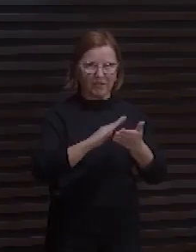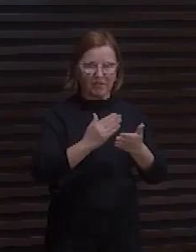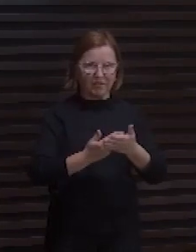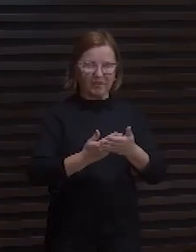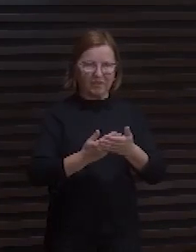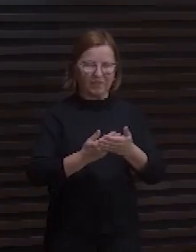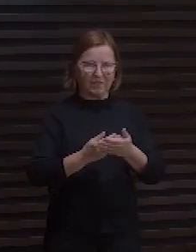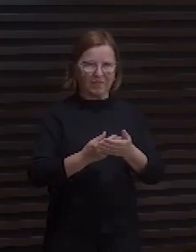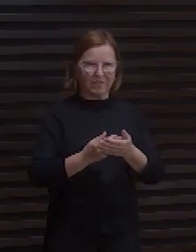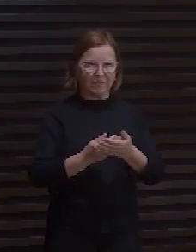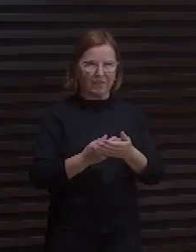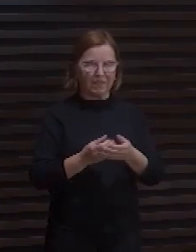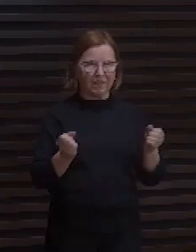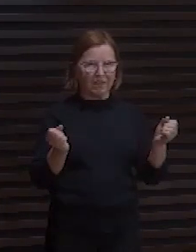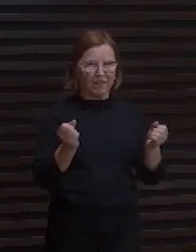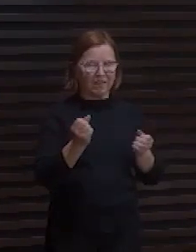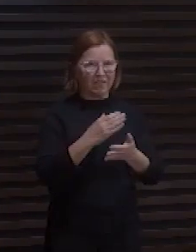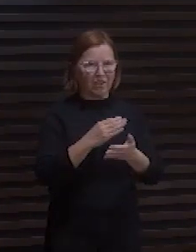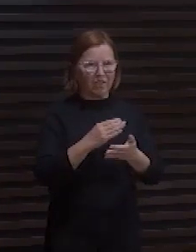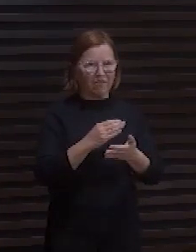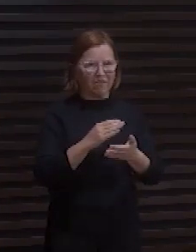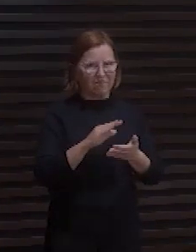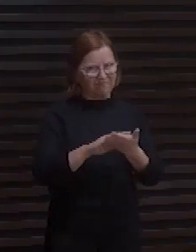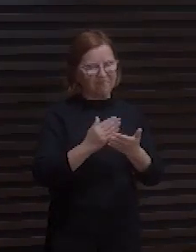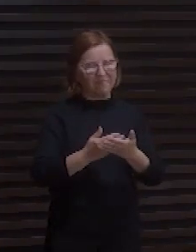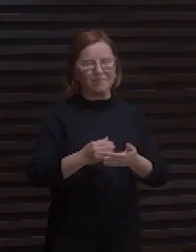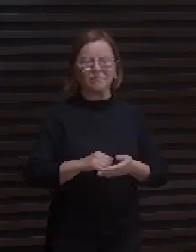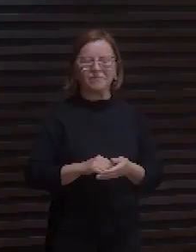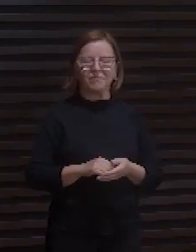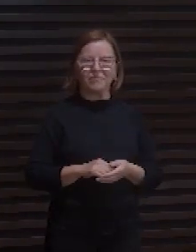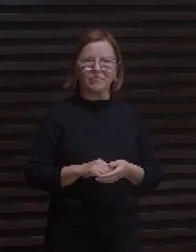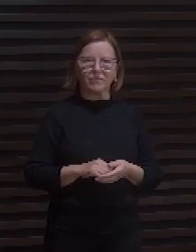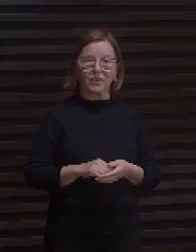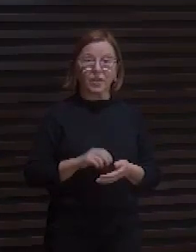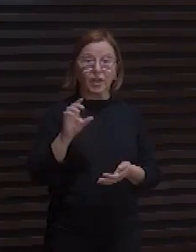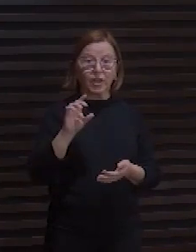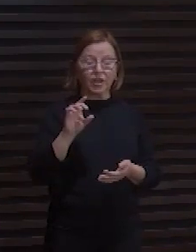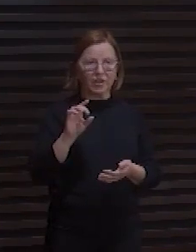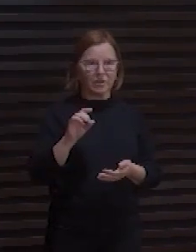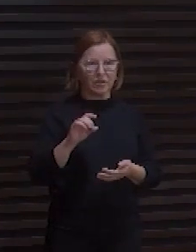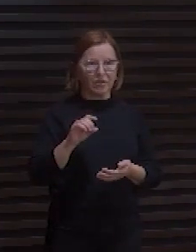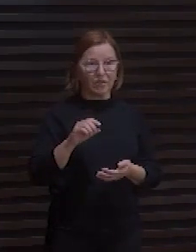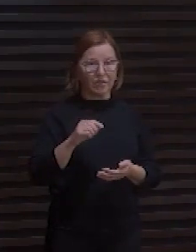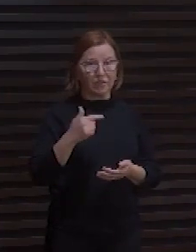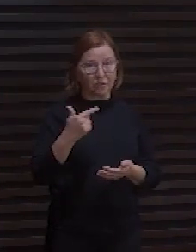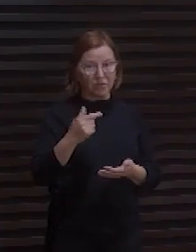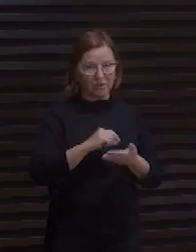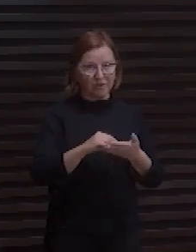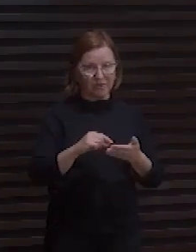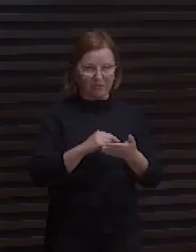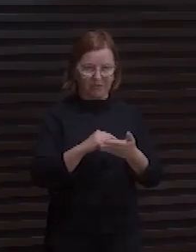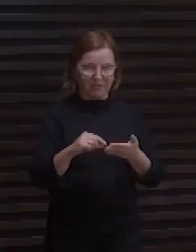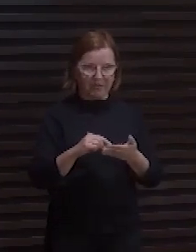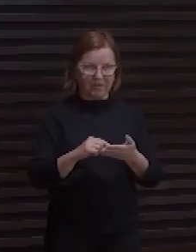Nova Almeida atualizada. E apenas 2 versículos que estão aqui no boletim é que